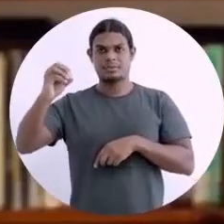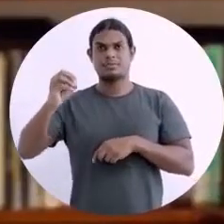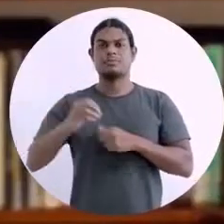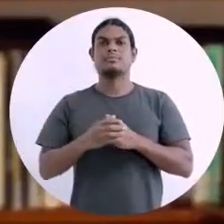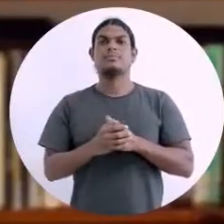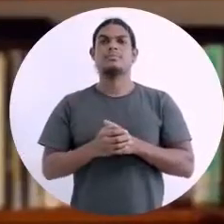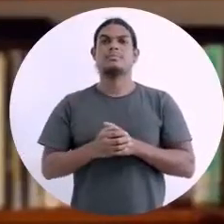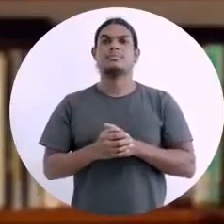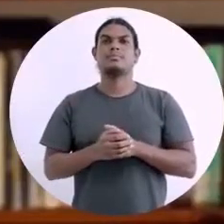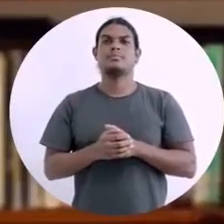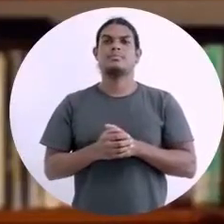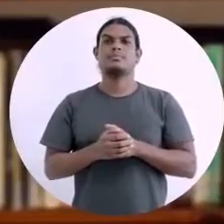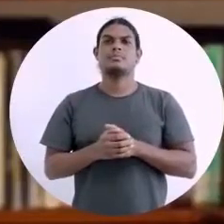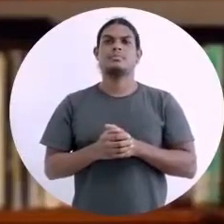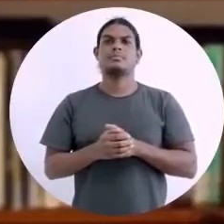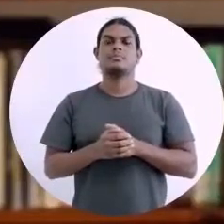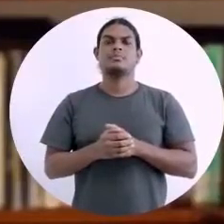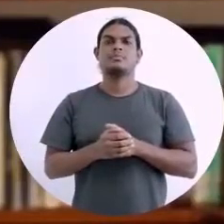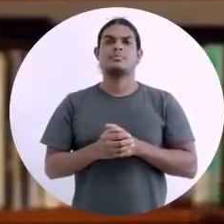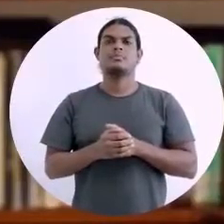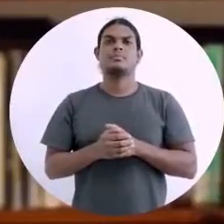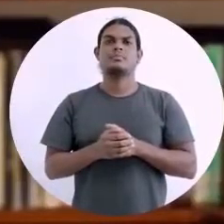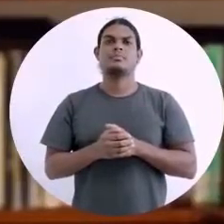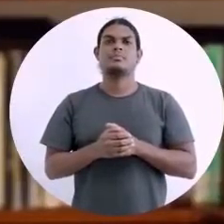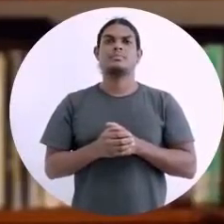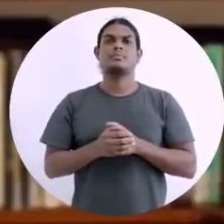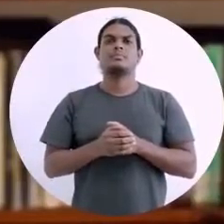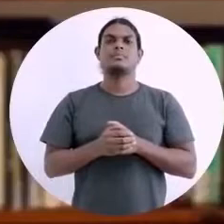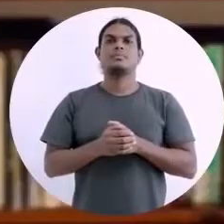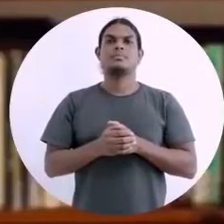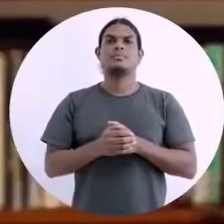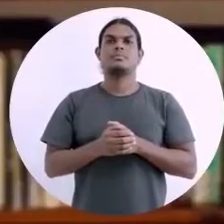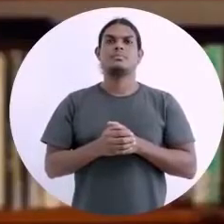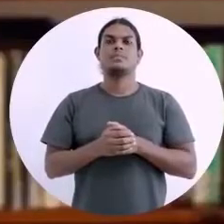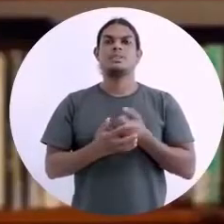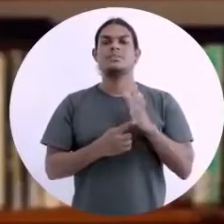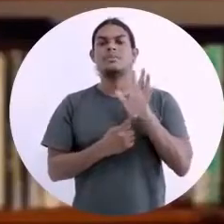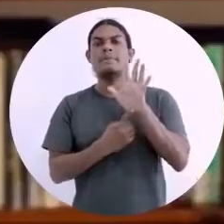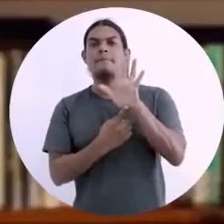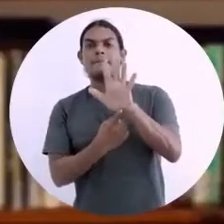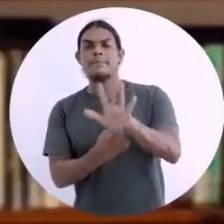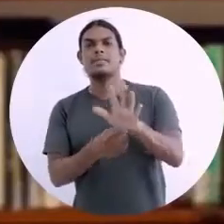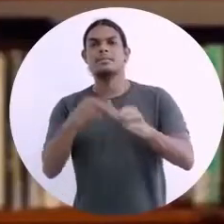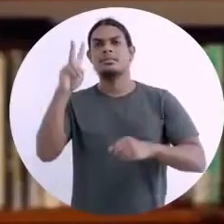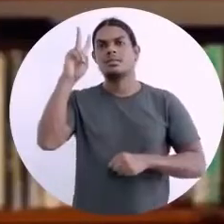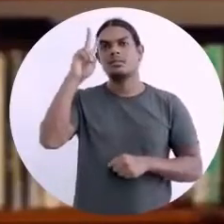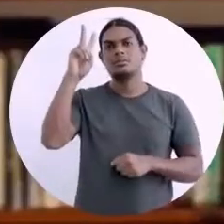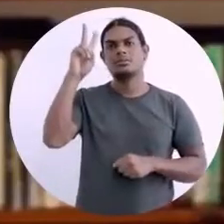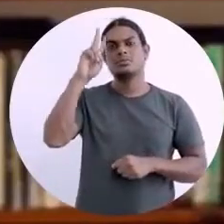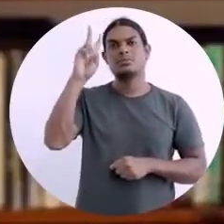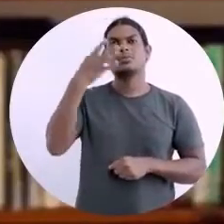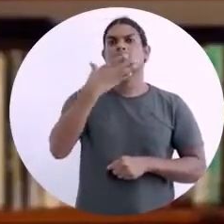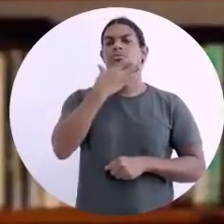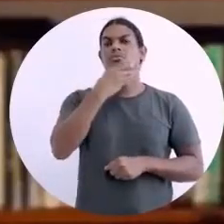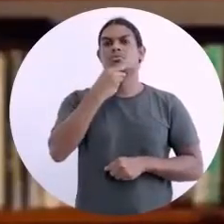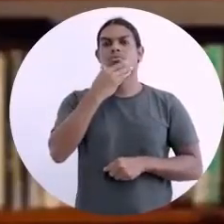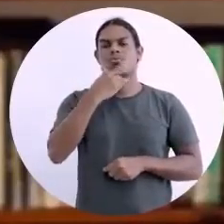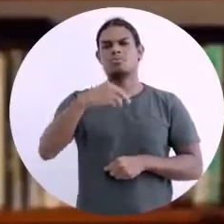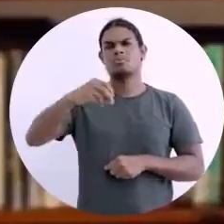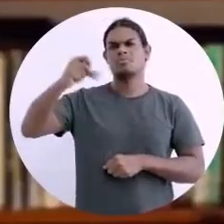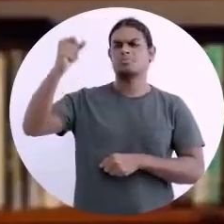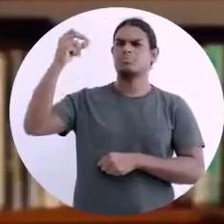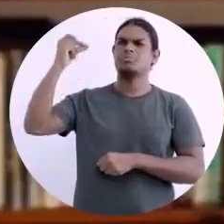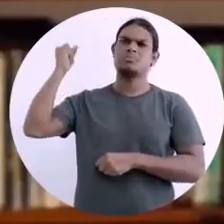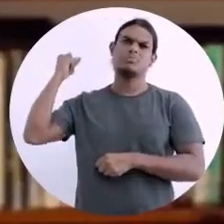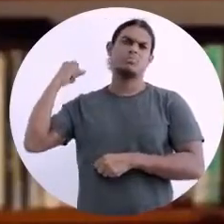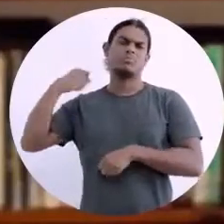é aquela classe que vai contar um pouco da história dos homens, história dos países,